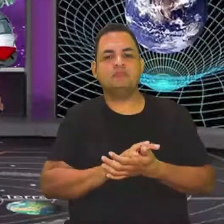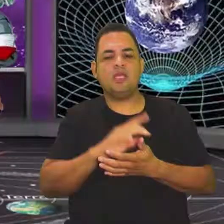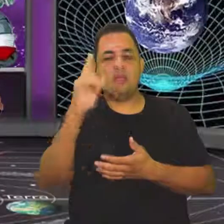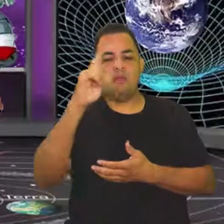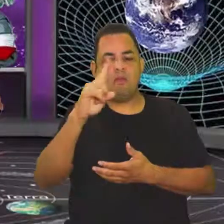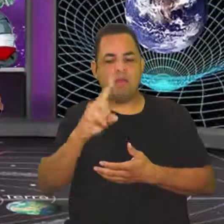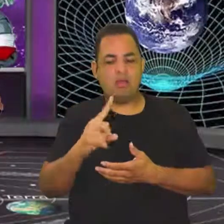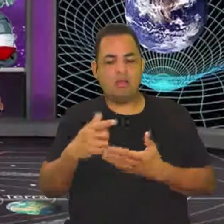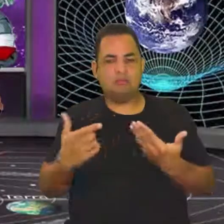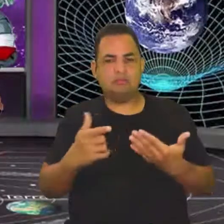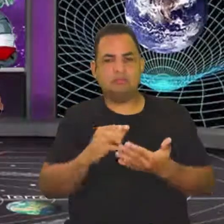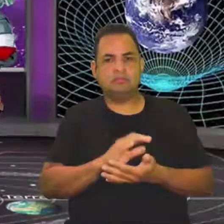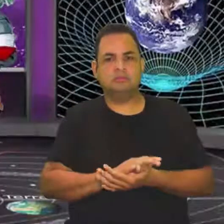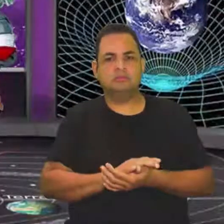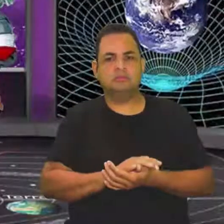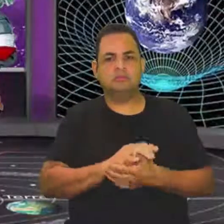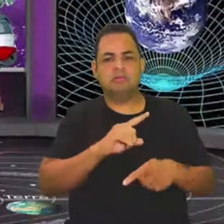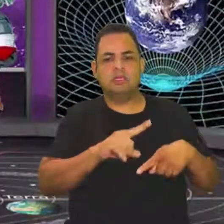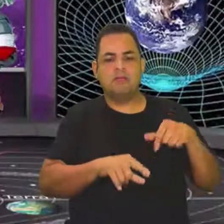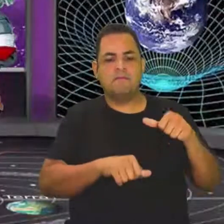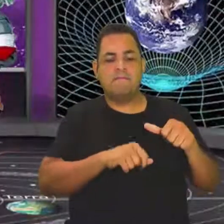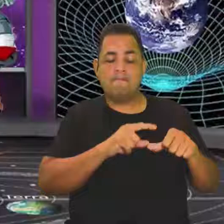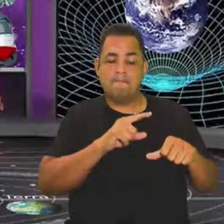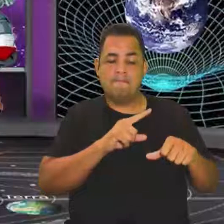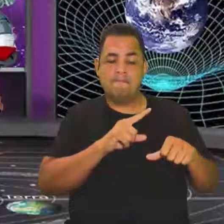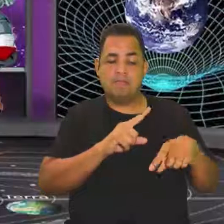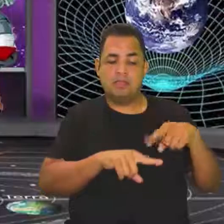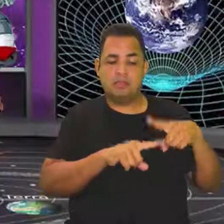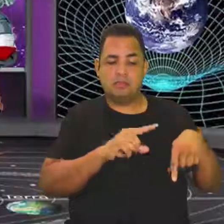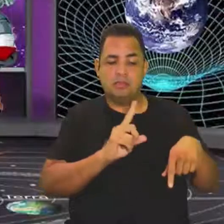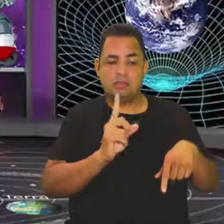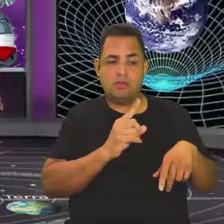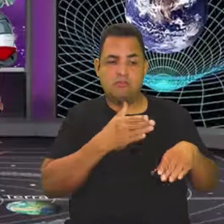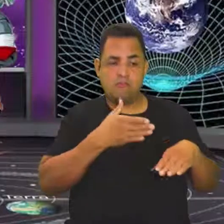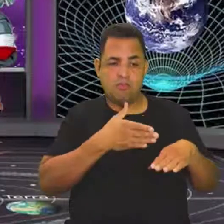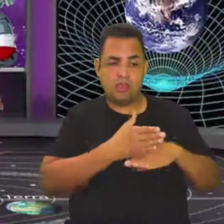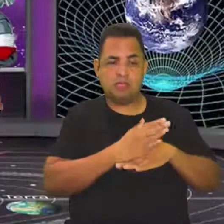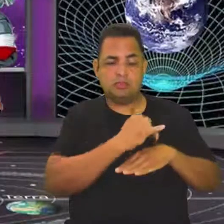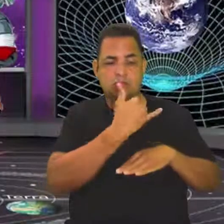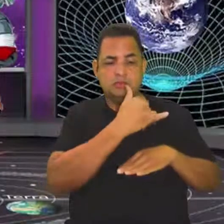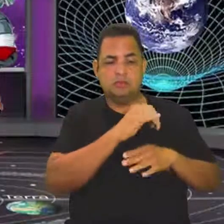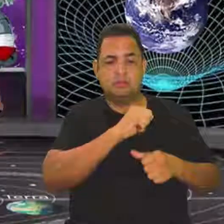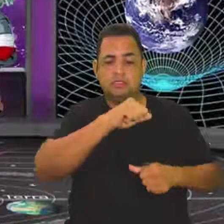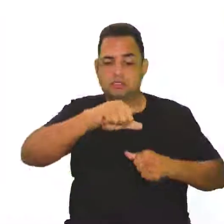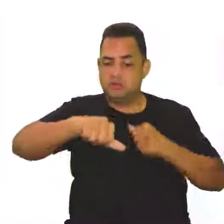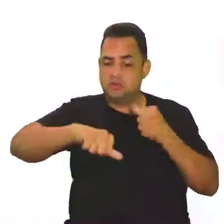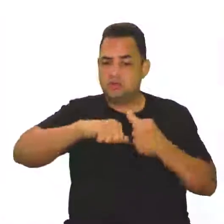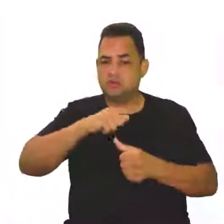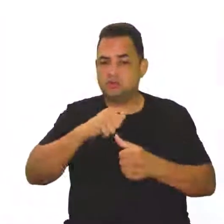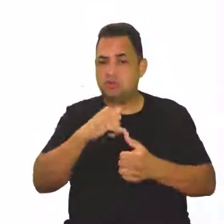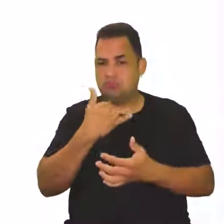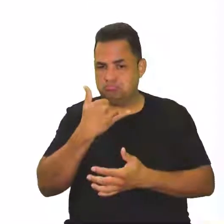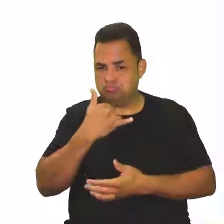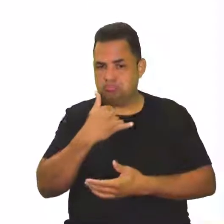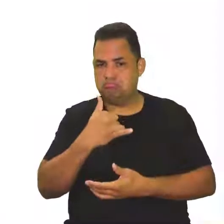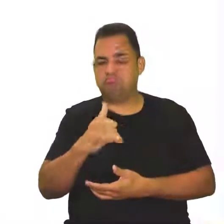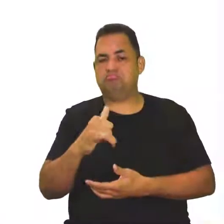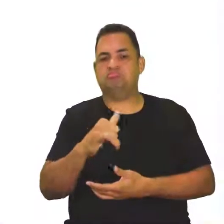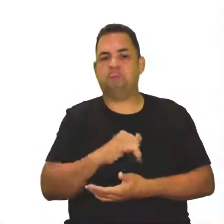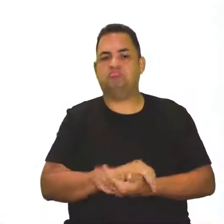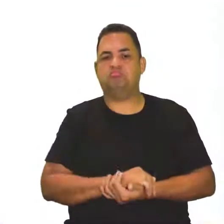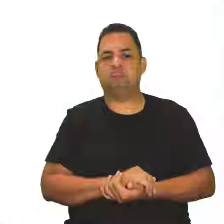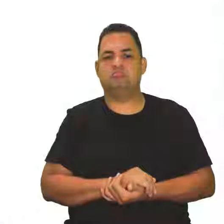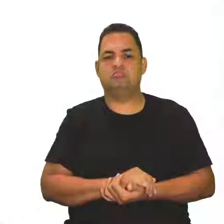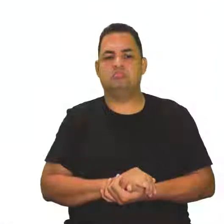um material que não é condutor e se tornar condutor, tá bom? Então, vamos continuar. Então, materiais dielétricos, né,